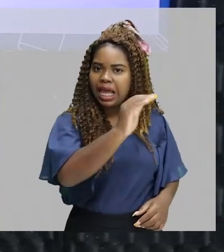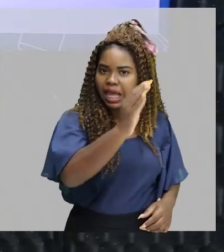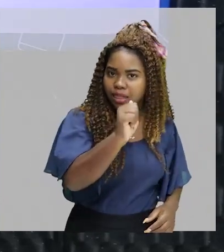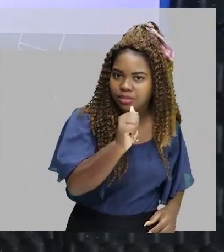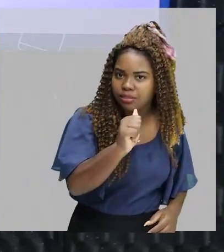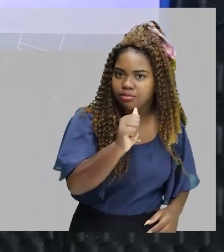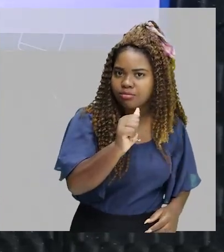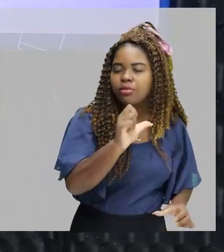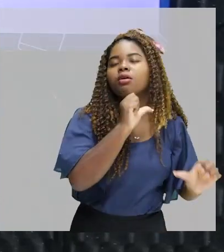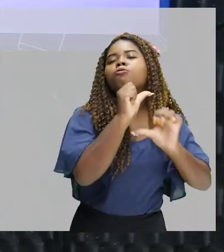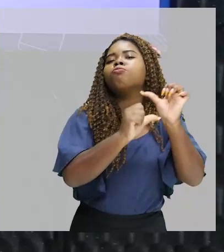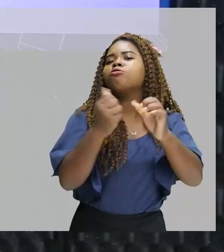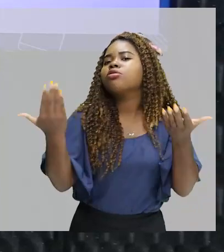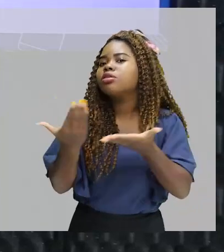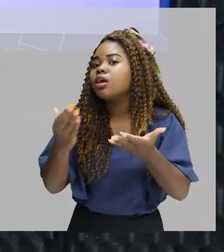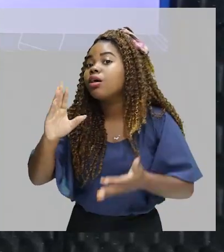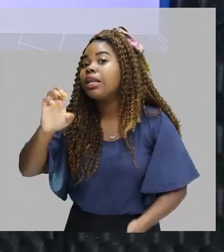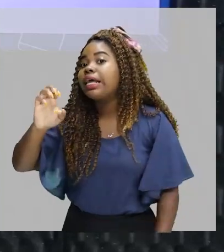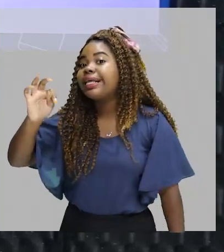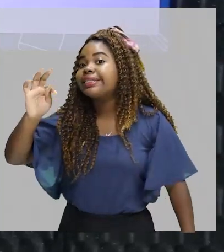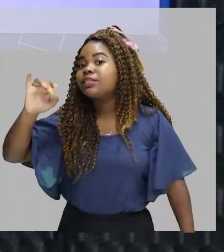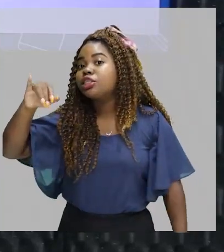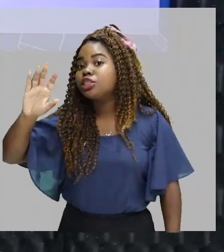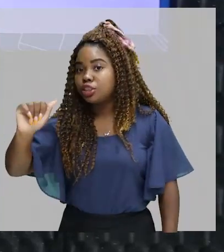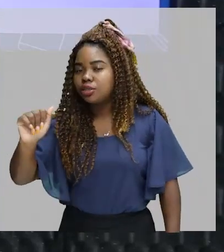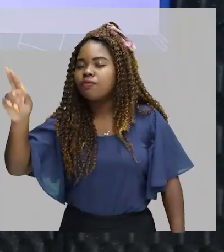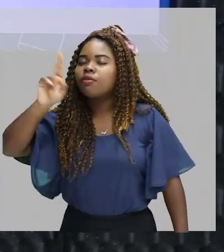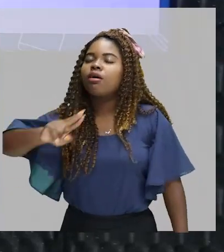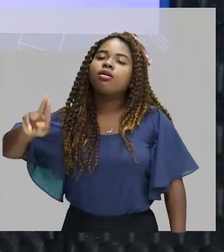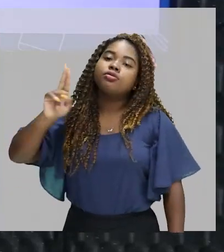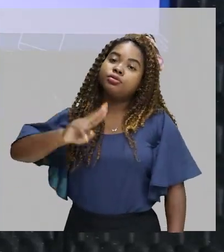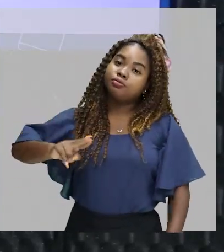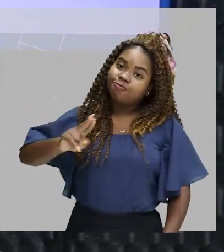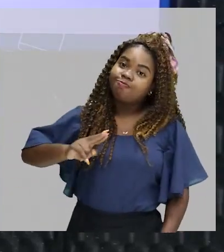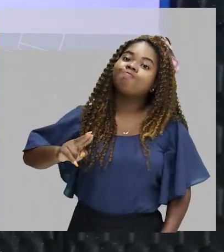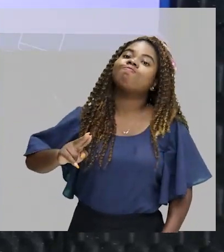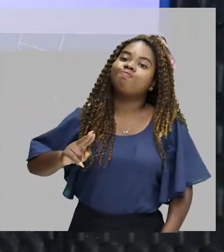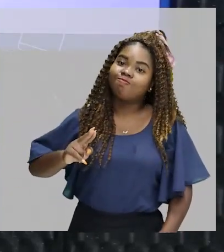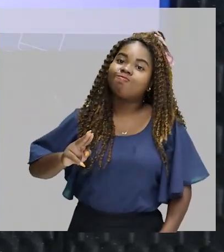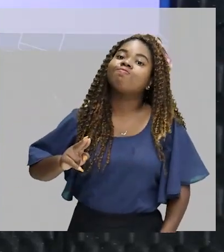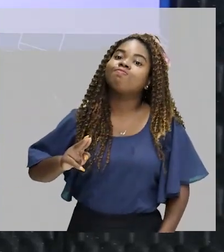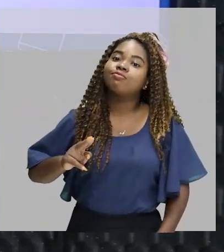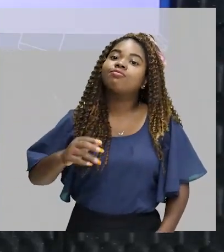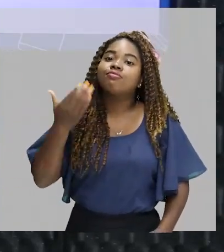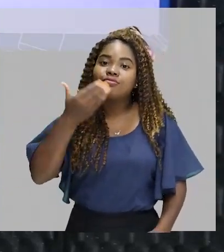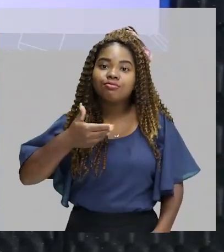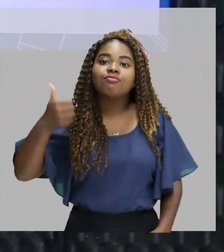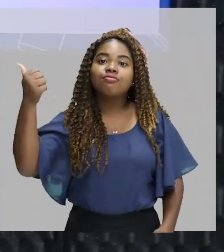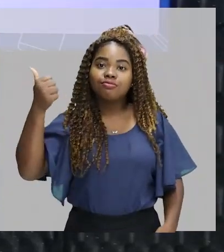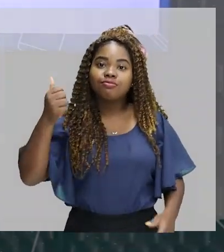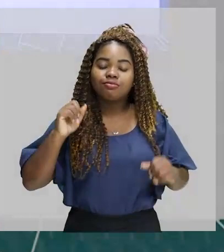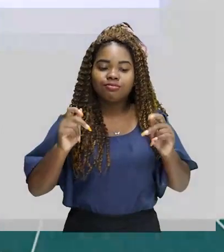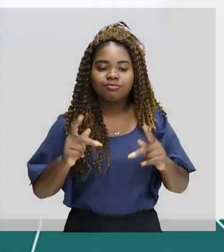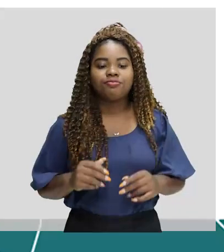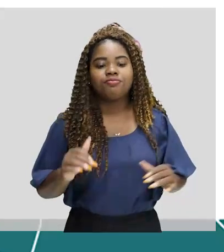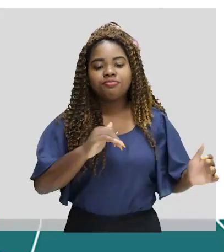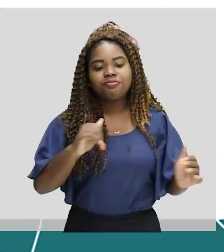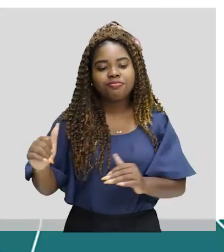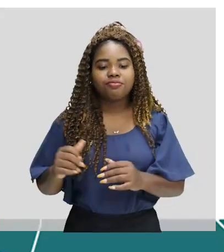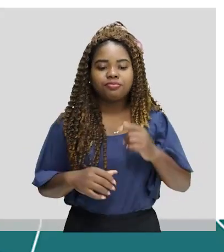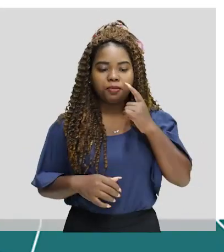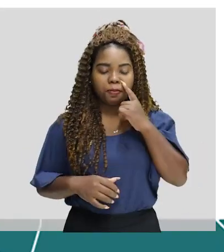faz o seguinte, usa o termo etnia. Você vai estar usando uma expressão que é mais adequada e mais correta também. Fechou? Vamos